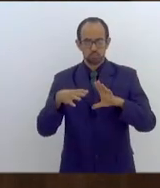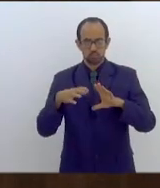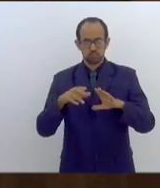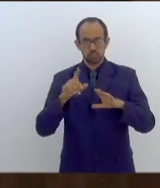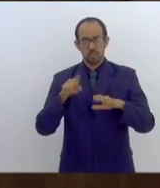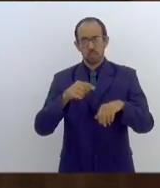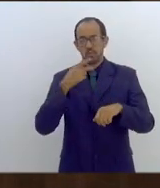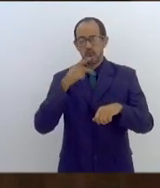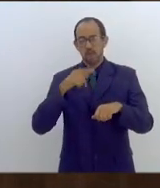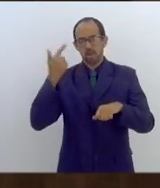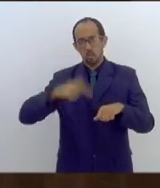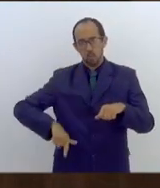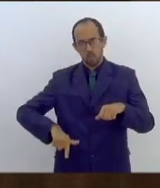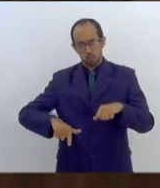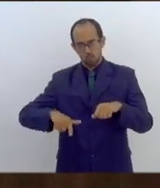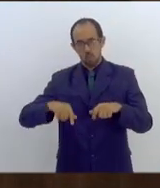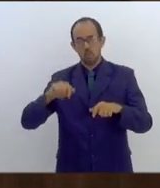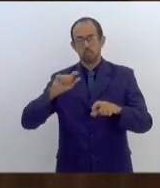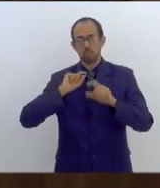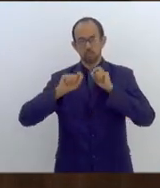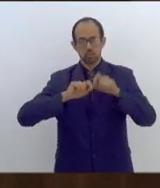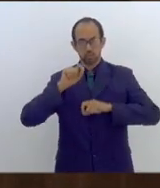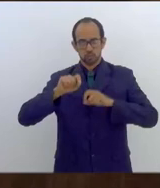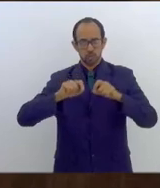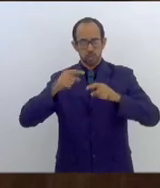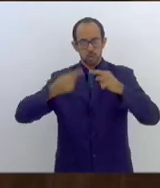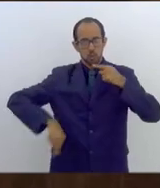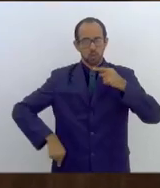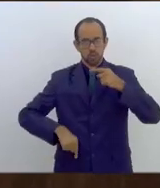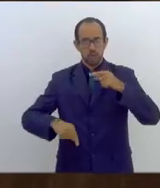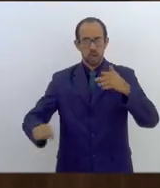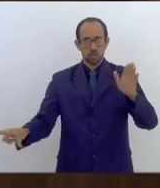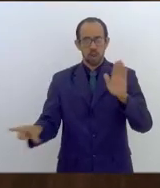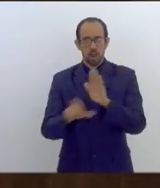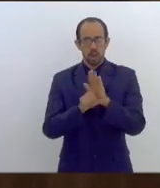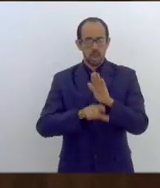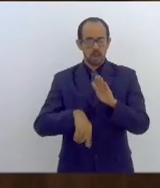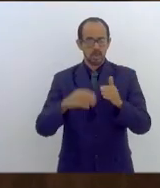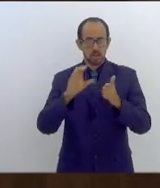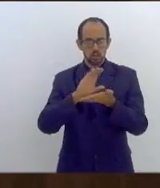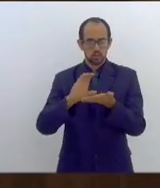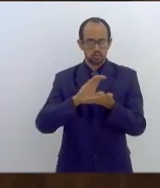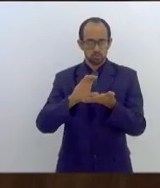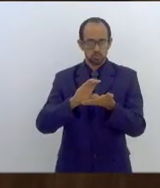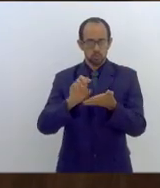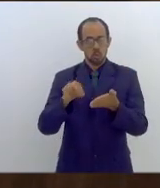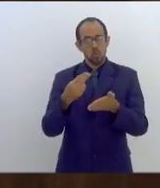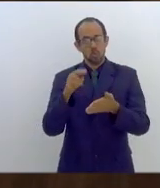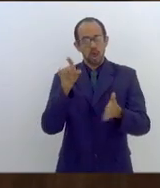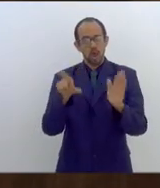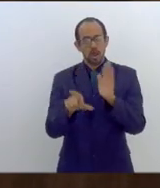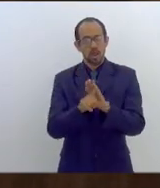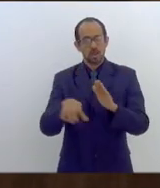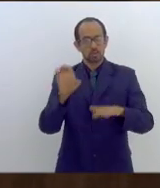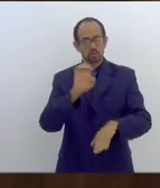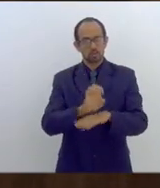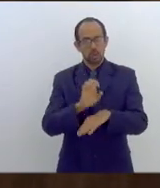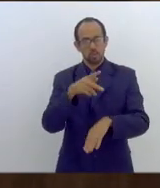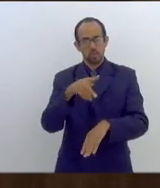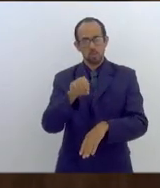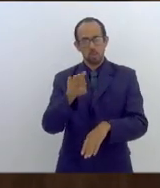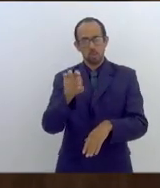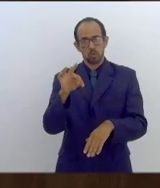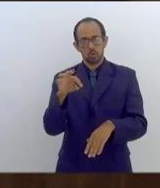destacar que, mais uma vez, ao arrepio da Constituição, ao arrepio da legislação estadual, no município de Porto Real, uma lei desse teor entrou em